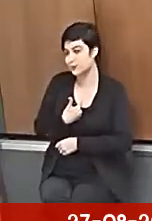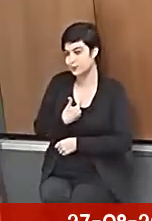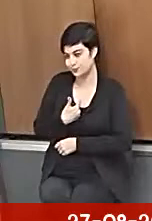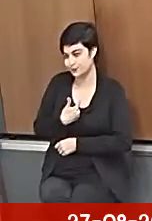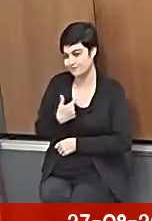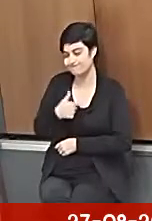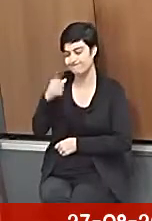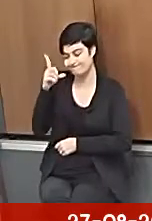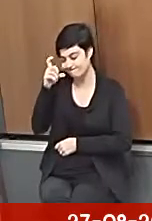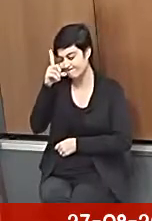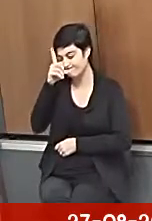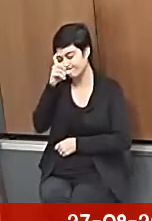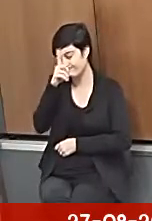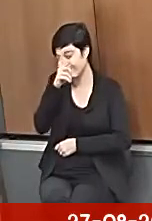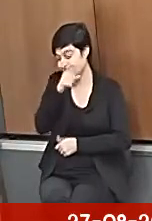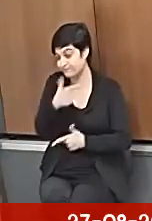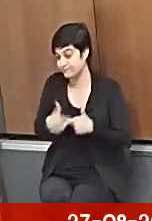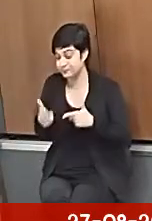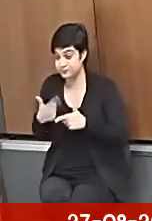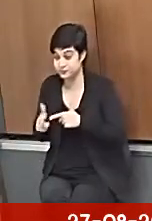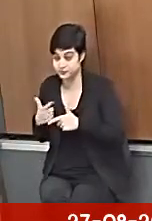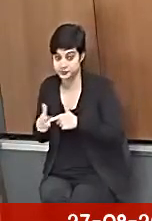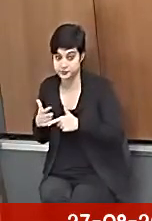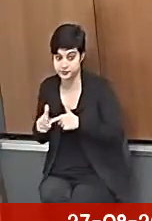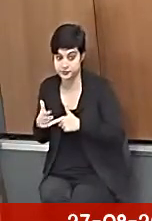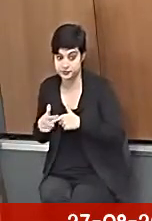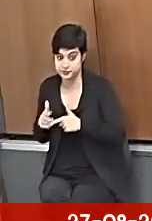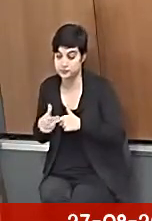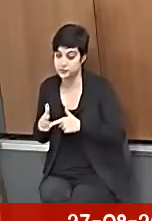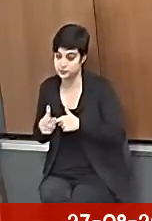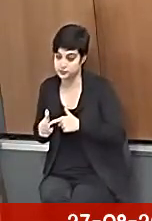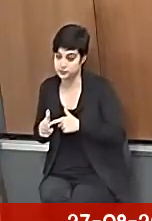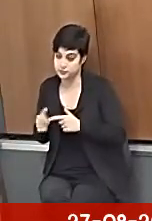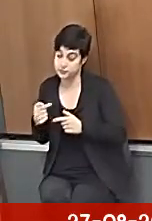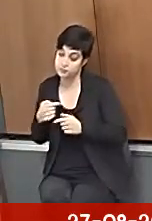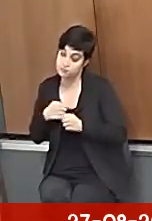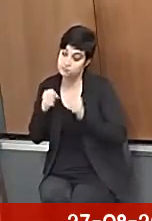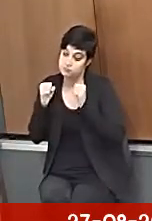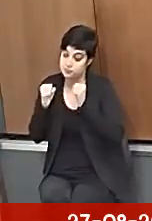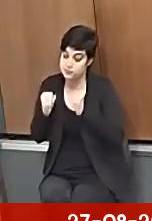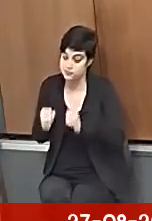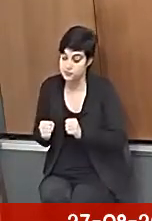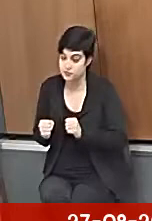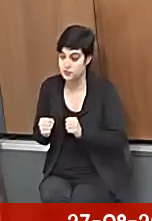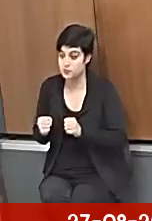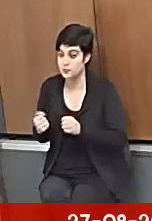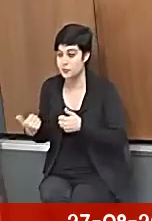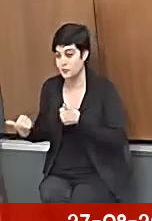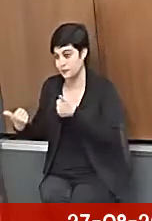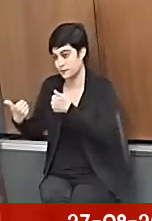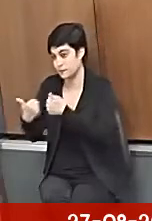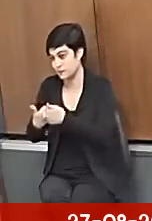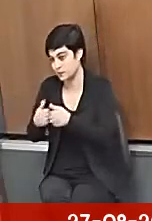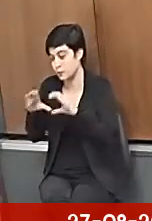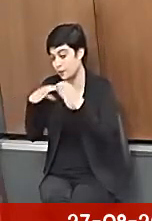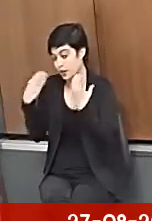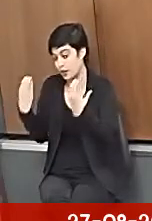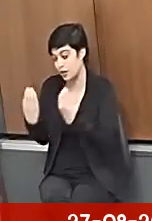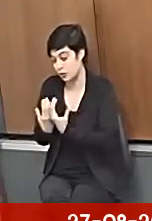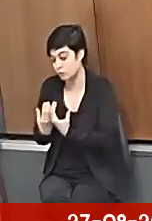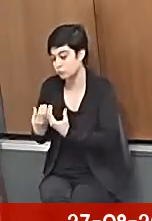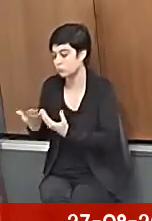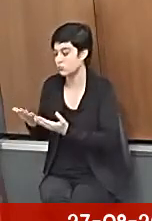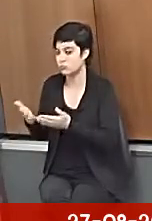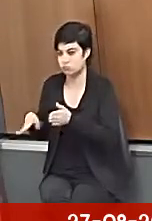toda a dificuldade que eu passo eu poderia estar nos arredores do mineirão mesmo com essa dificuldade porque eu chego cedo